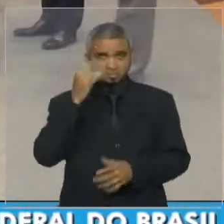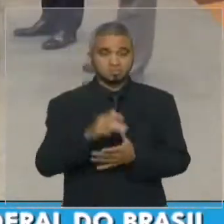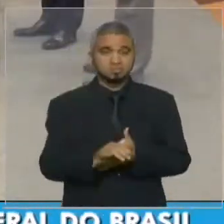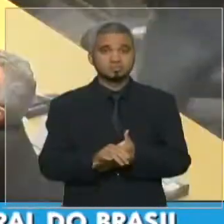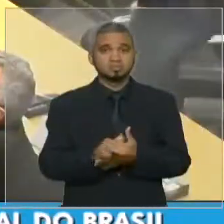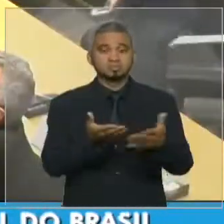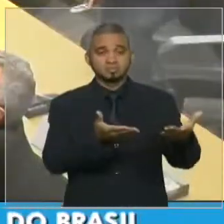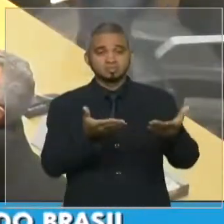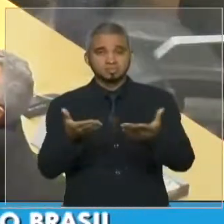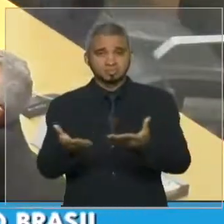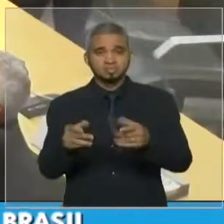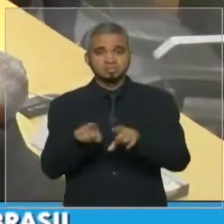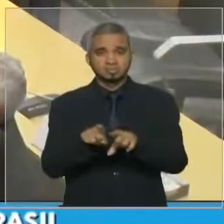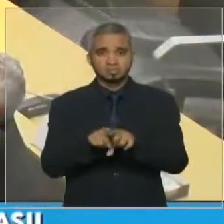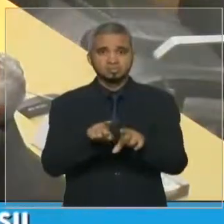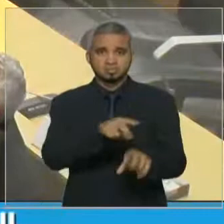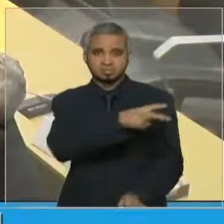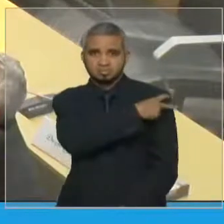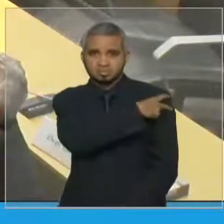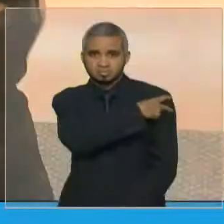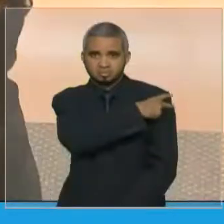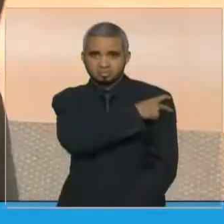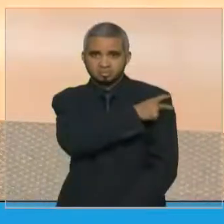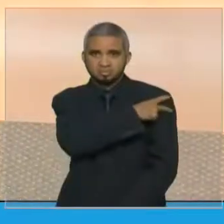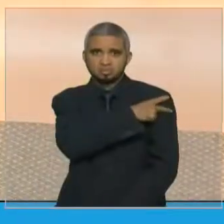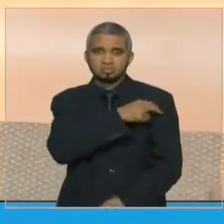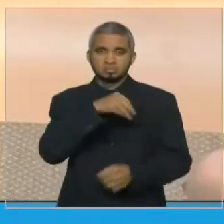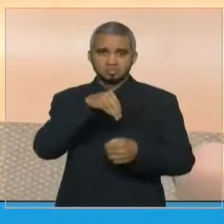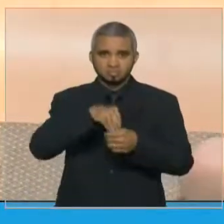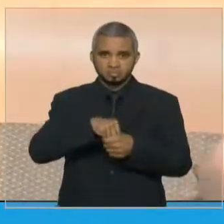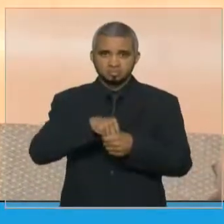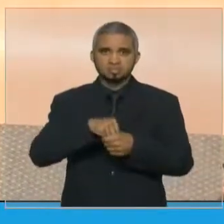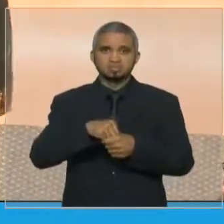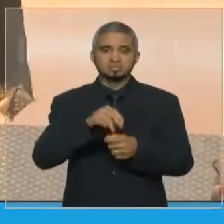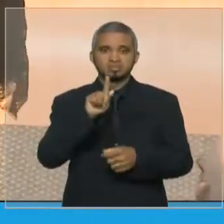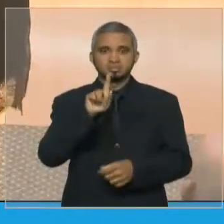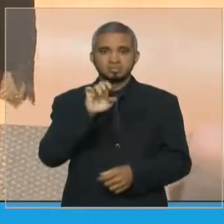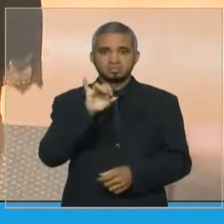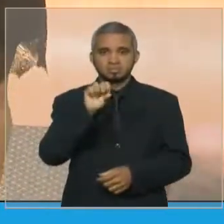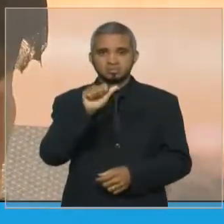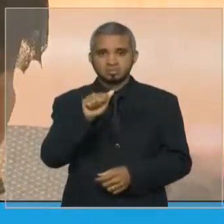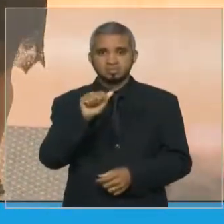solicitamos a presença novamente da chefe em exercício do Centro de Atendimento, Geisa Celeste.